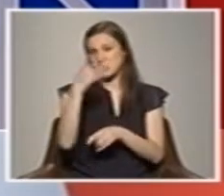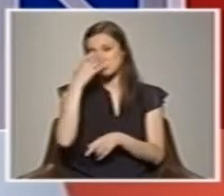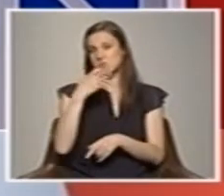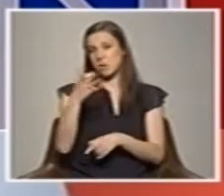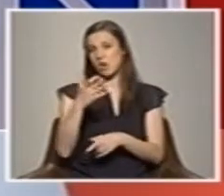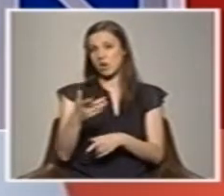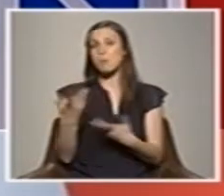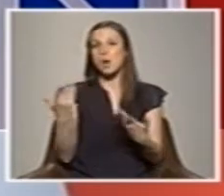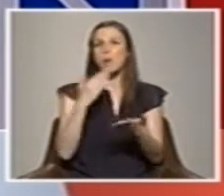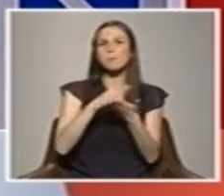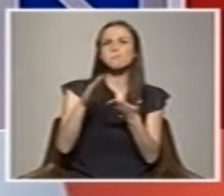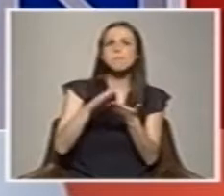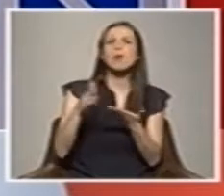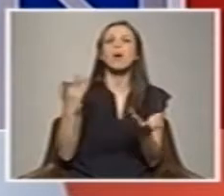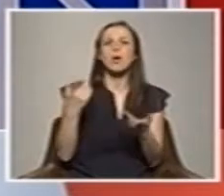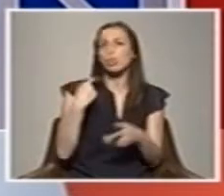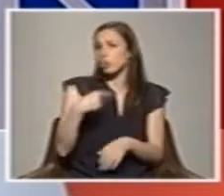diário.